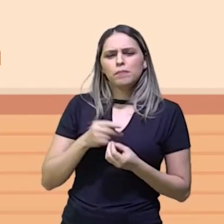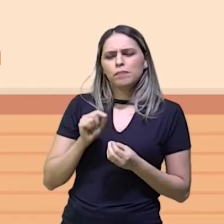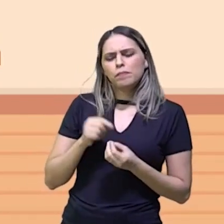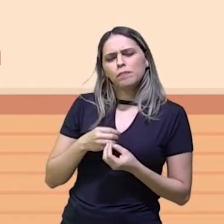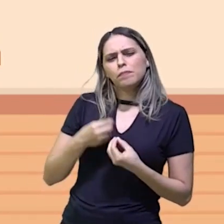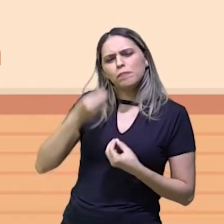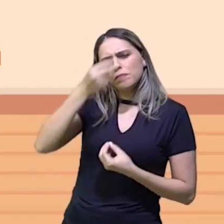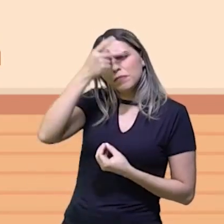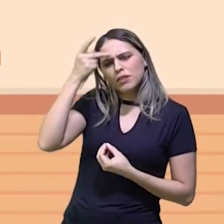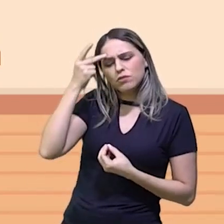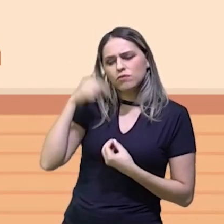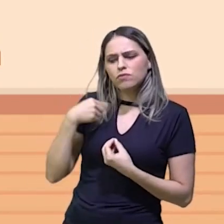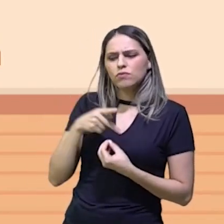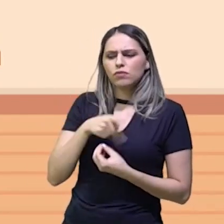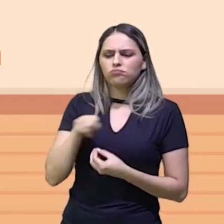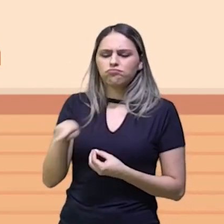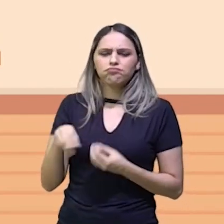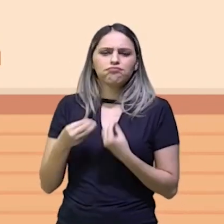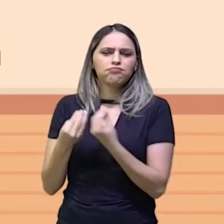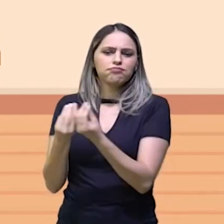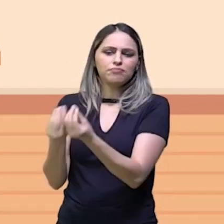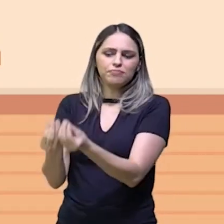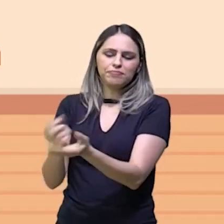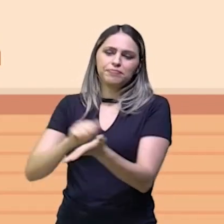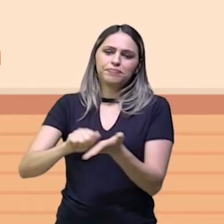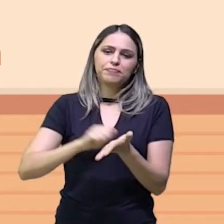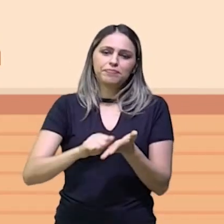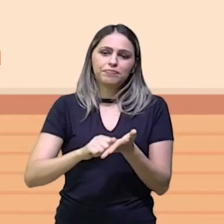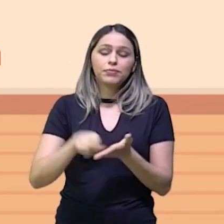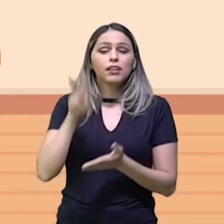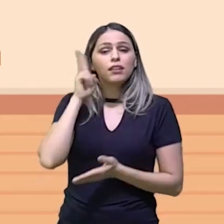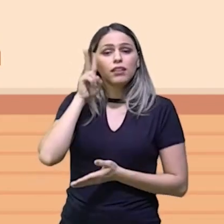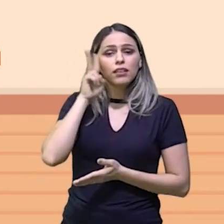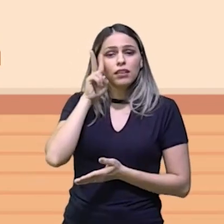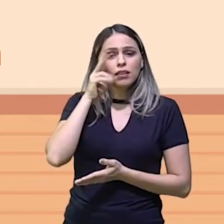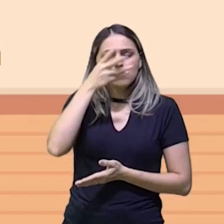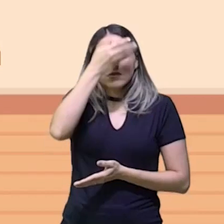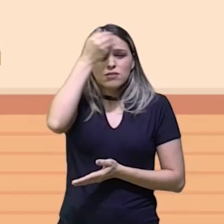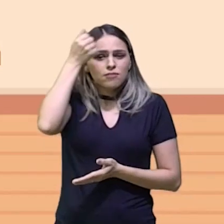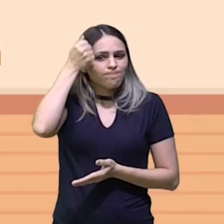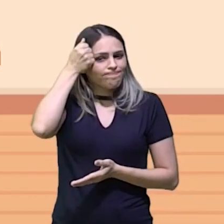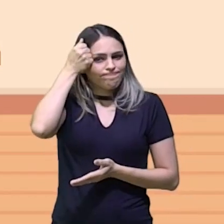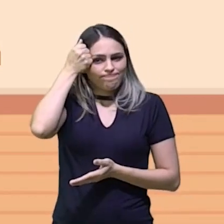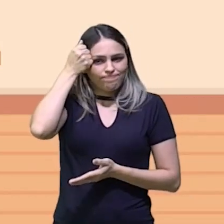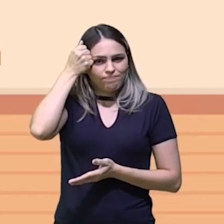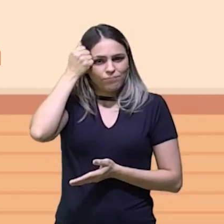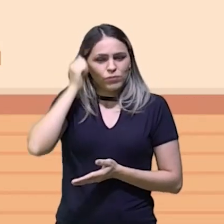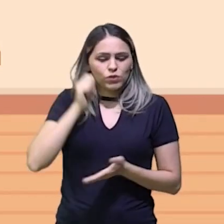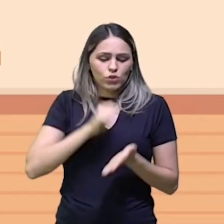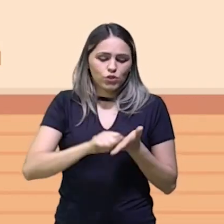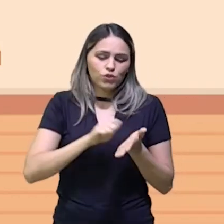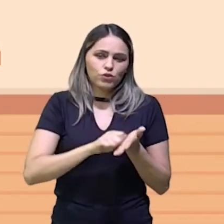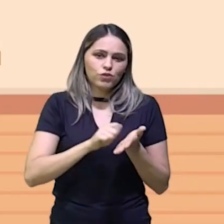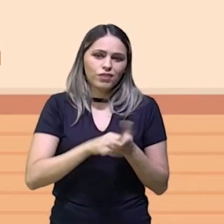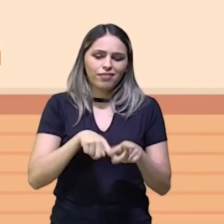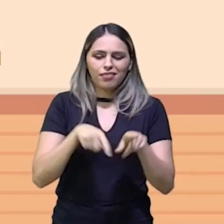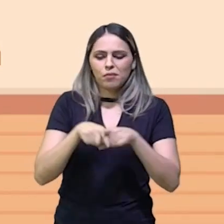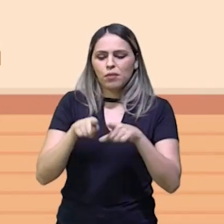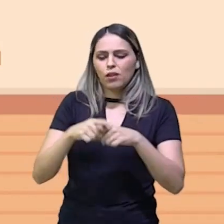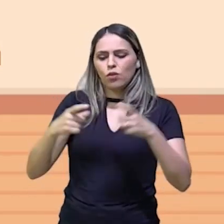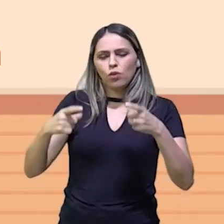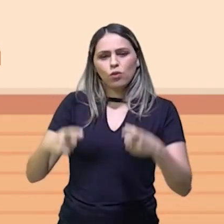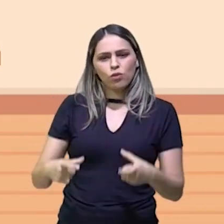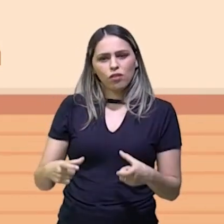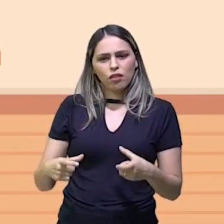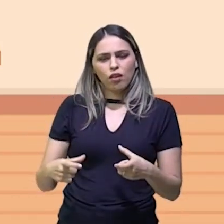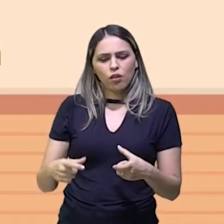é para quem você escreveu essa carta. Lembrem-se, crianças, não esqueçam de colocar o local de onde